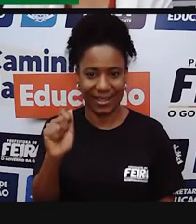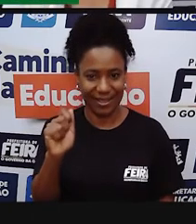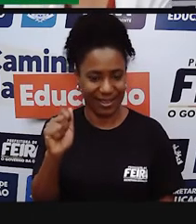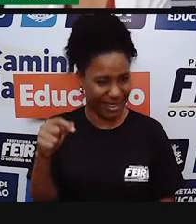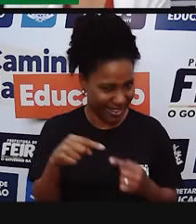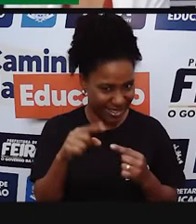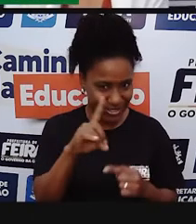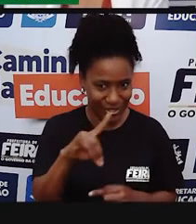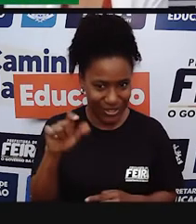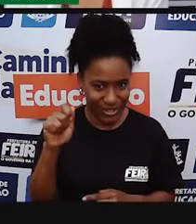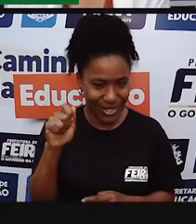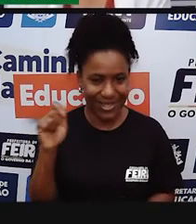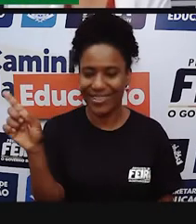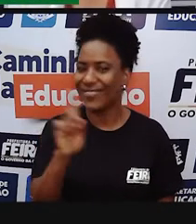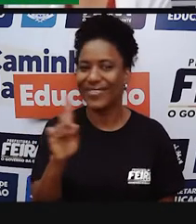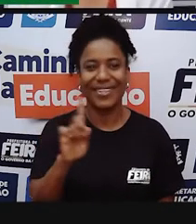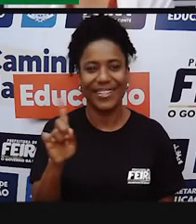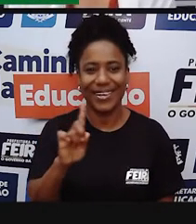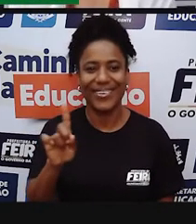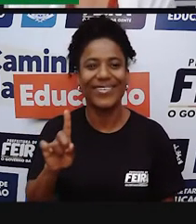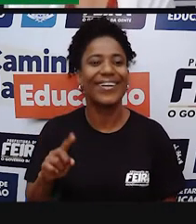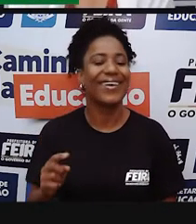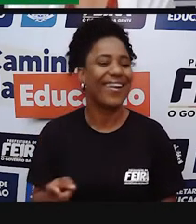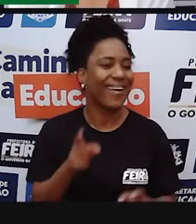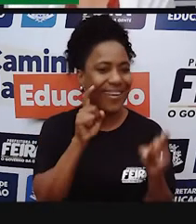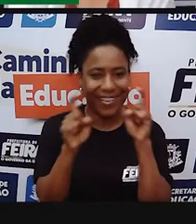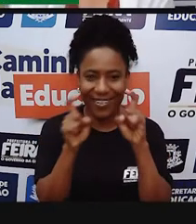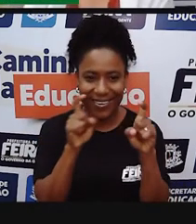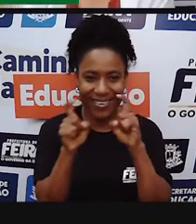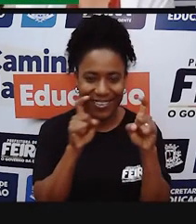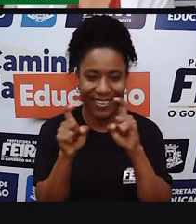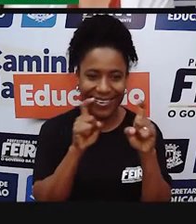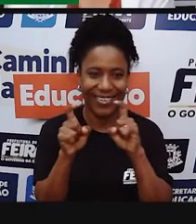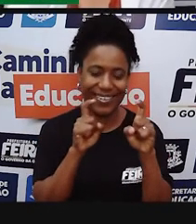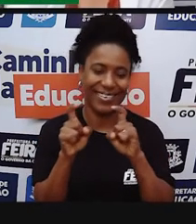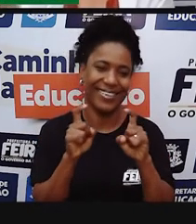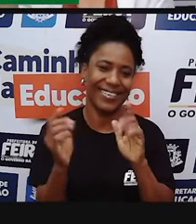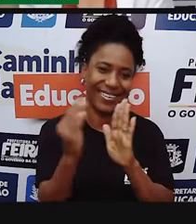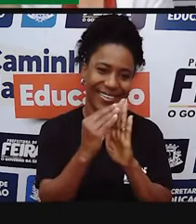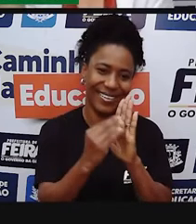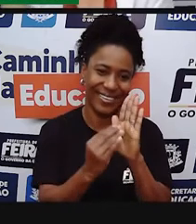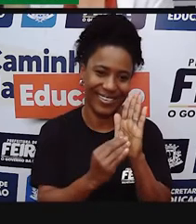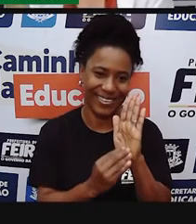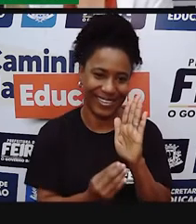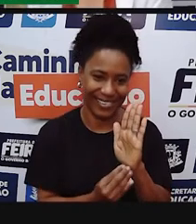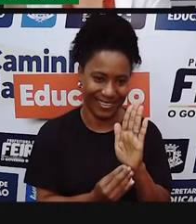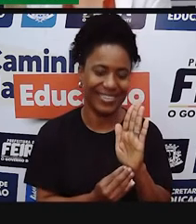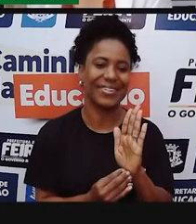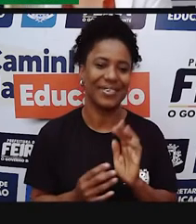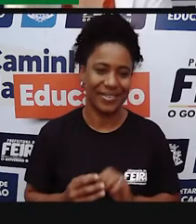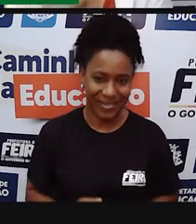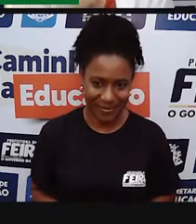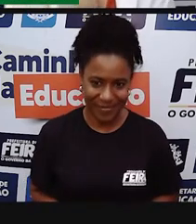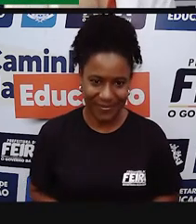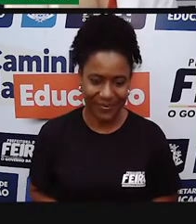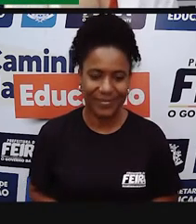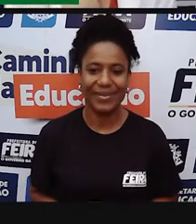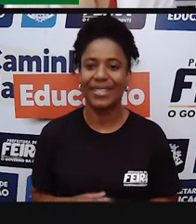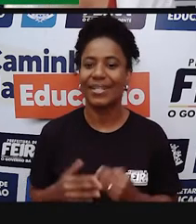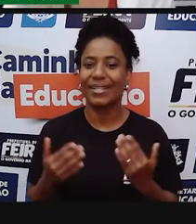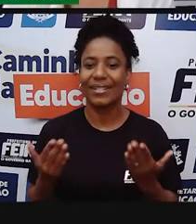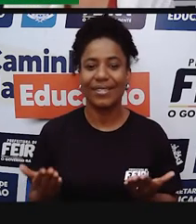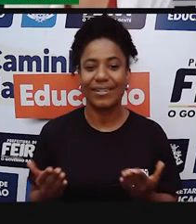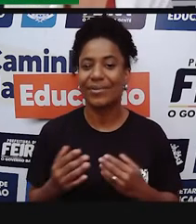letra e ao que se é claro que a gente e se lembra das nossas